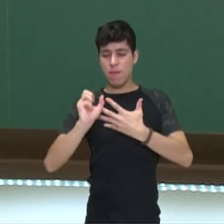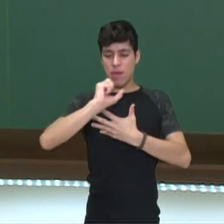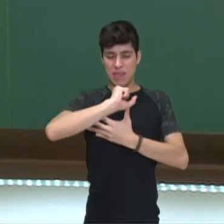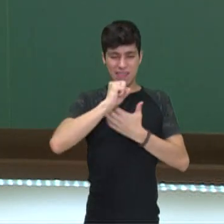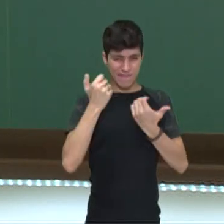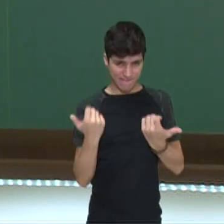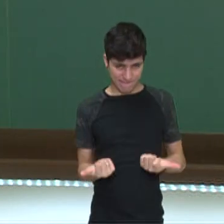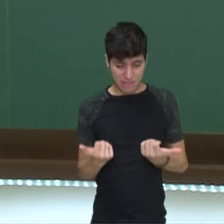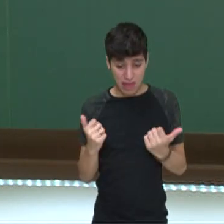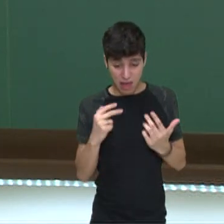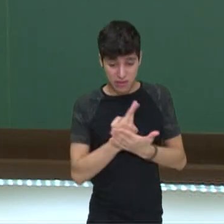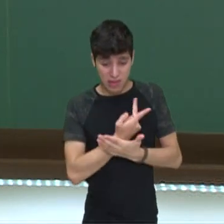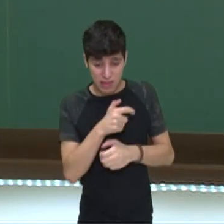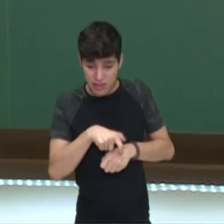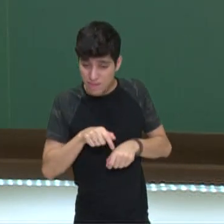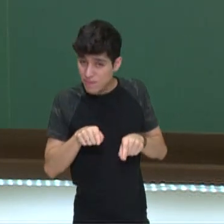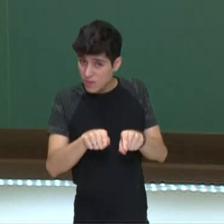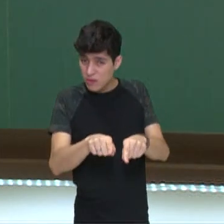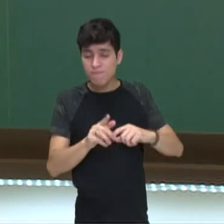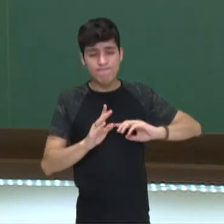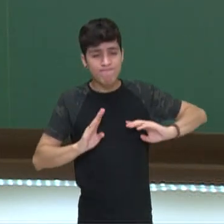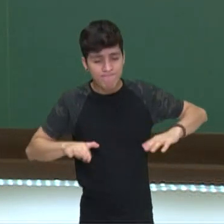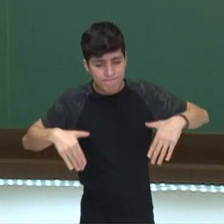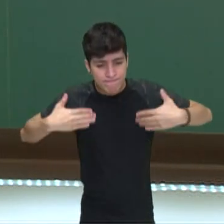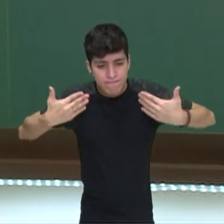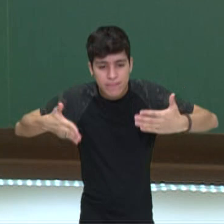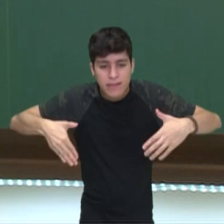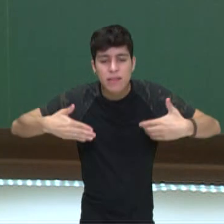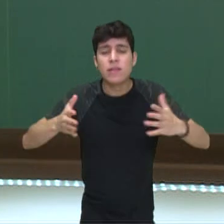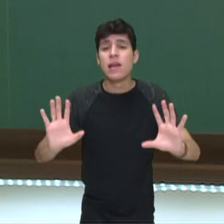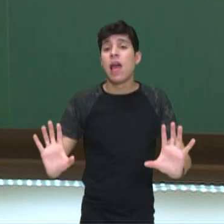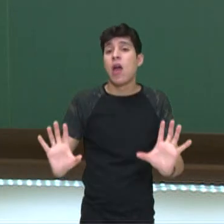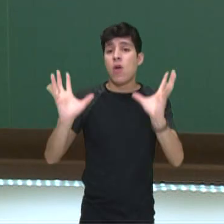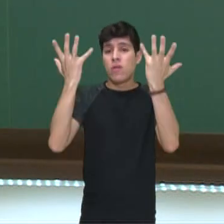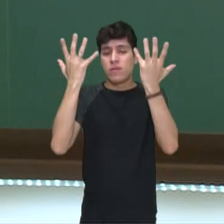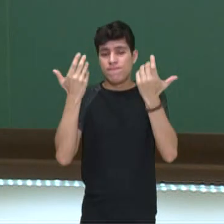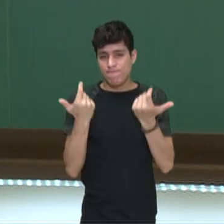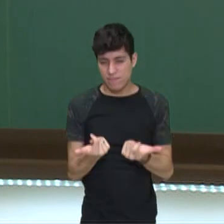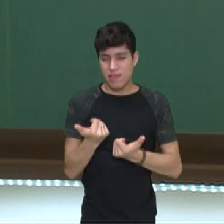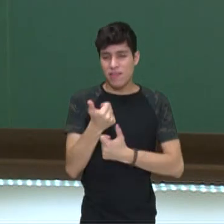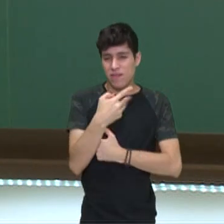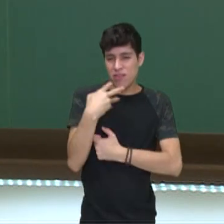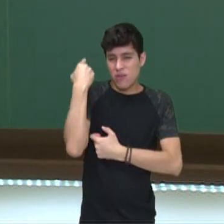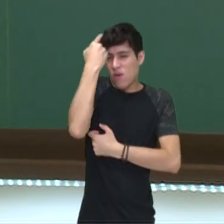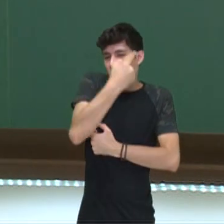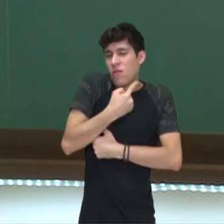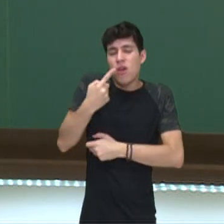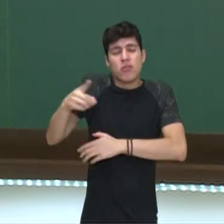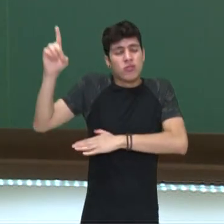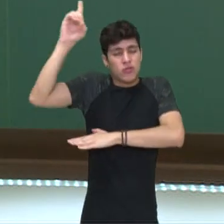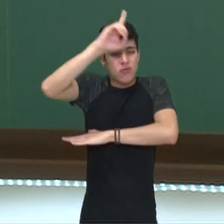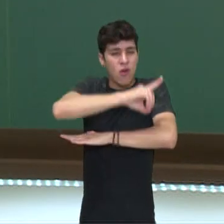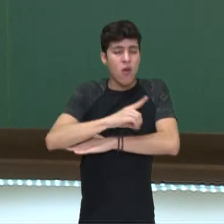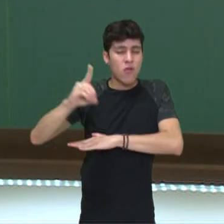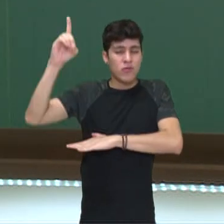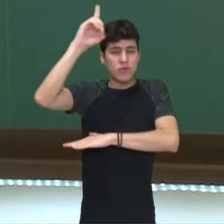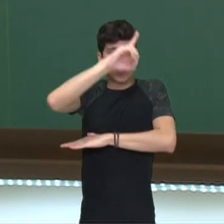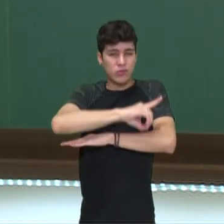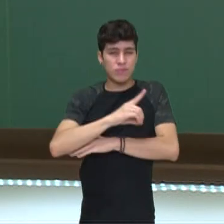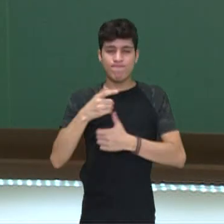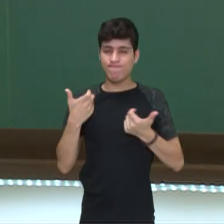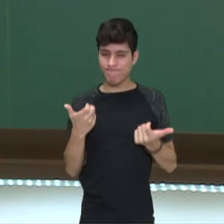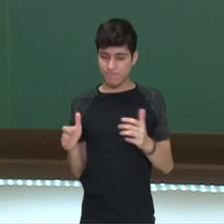ocorre simultaneamente, o tempo inteiro, tá? 24 horas por dia, certo? E